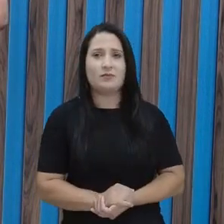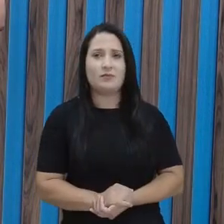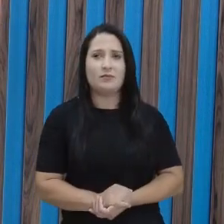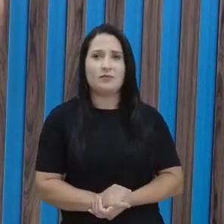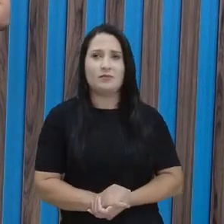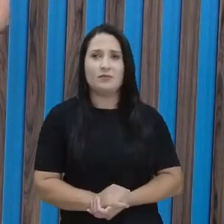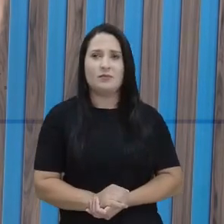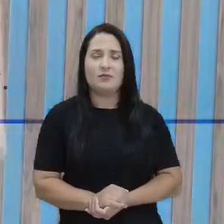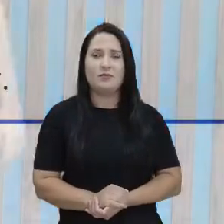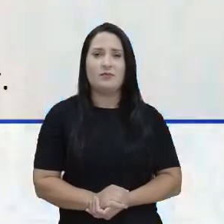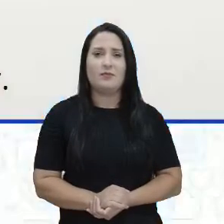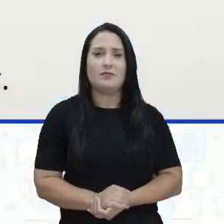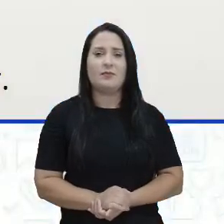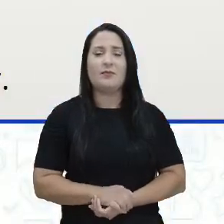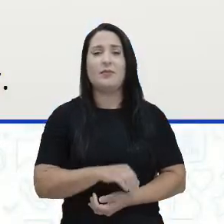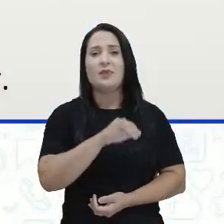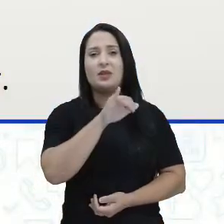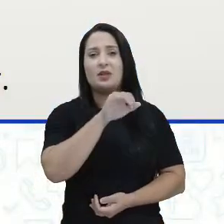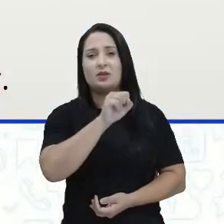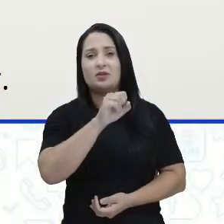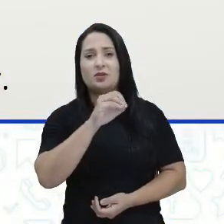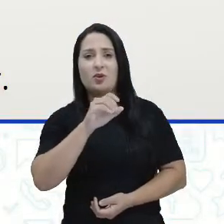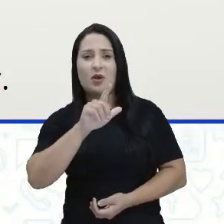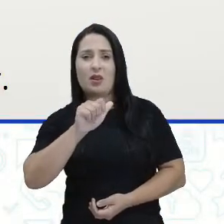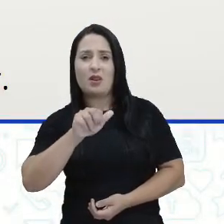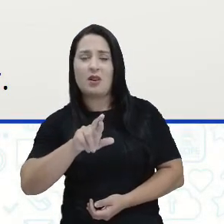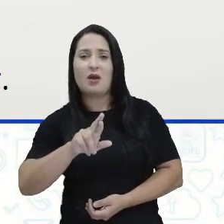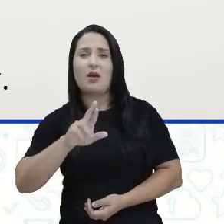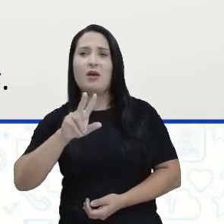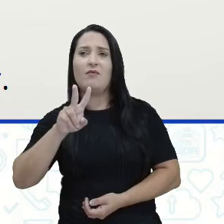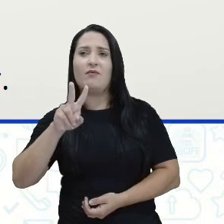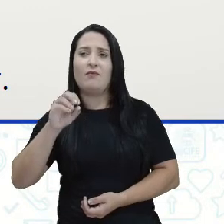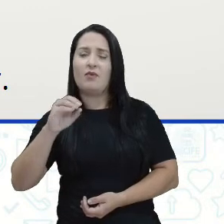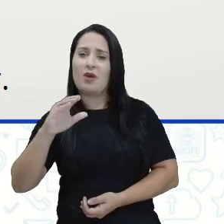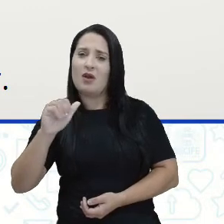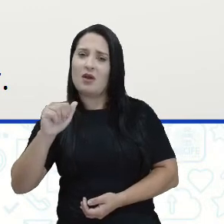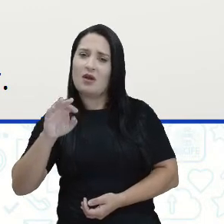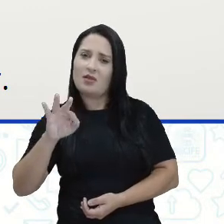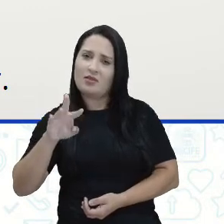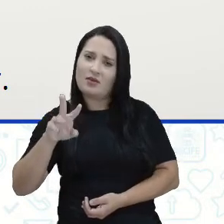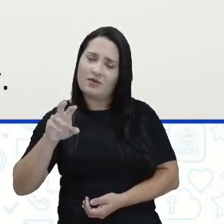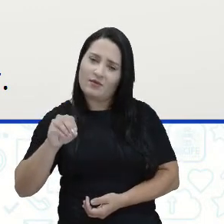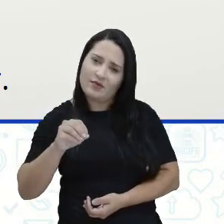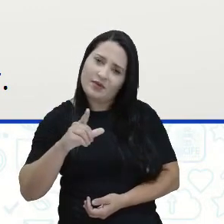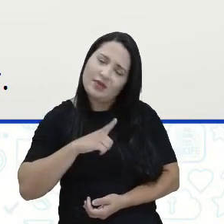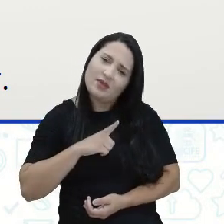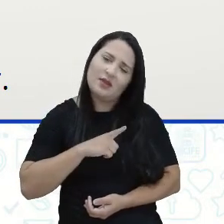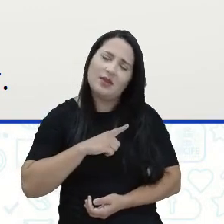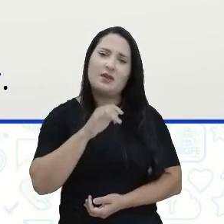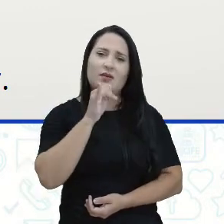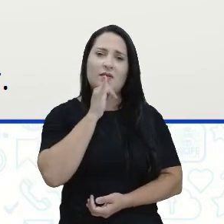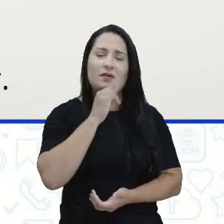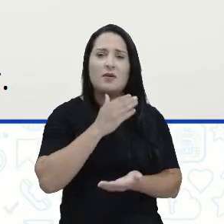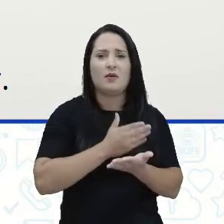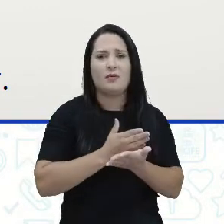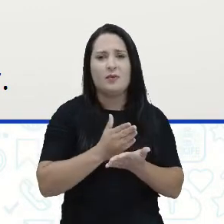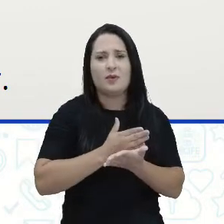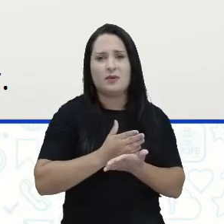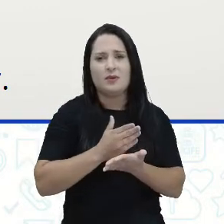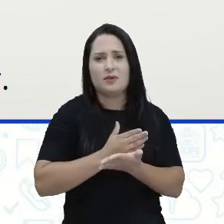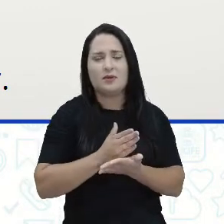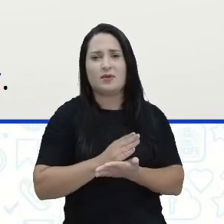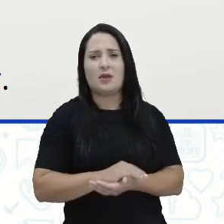Ó, para a gente isolar o vocativo, que é o caso dos exemplos iniciais, né? A vírgula é